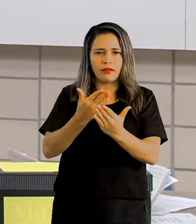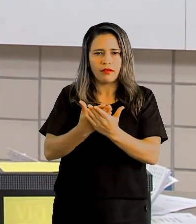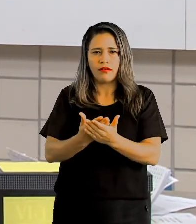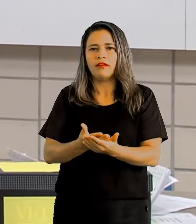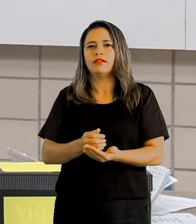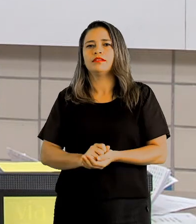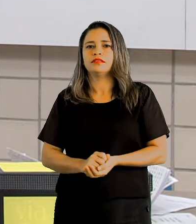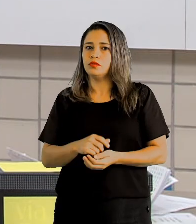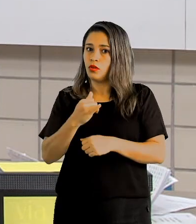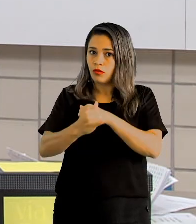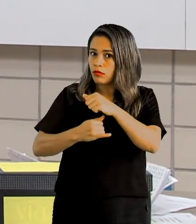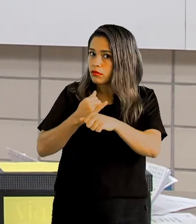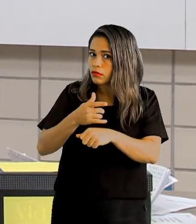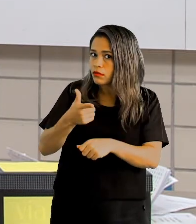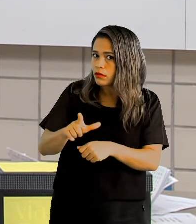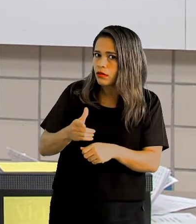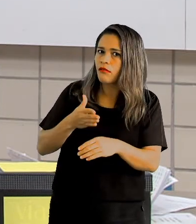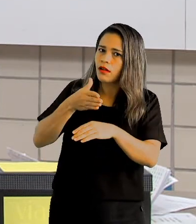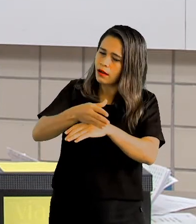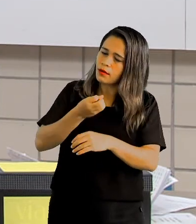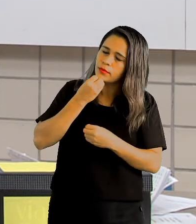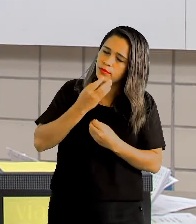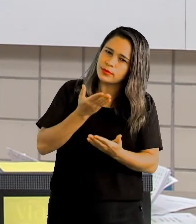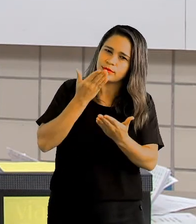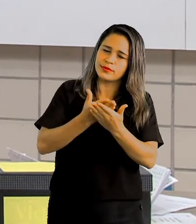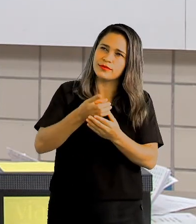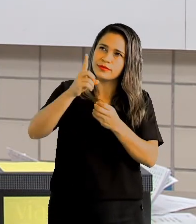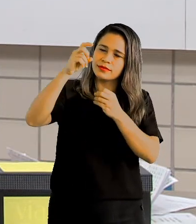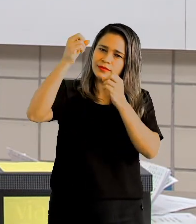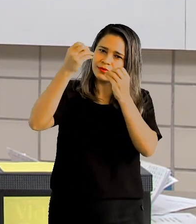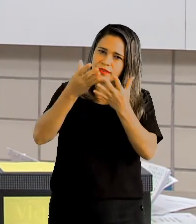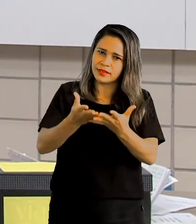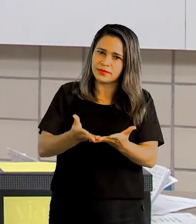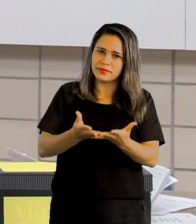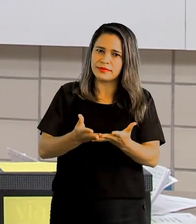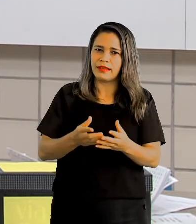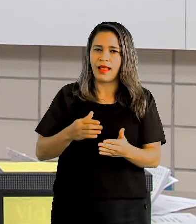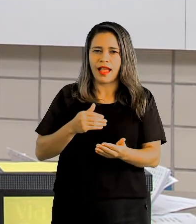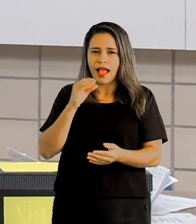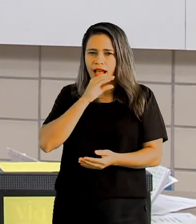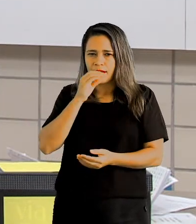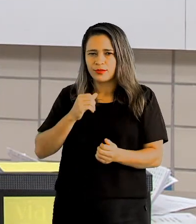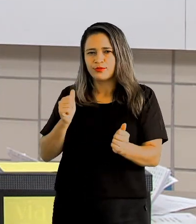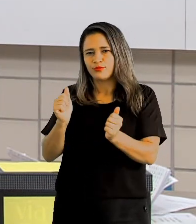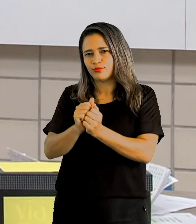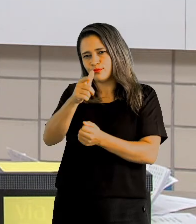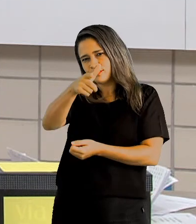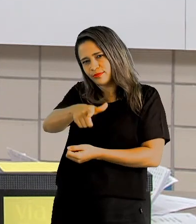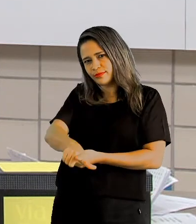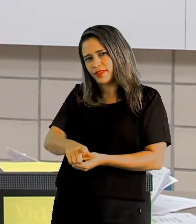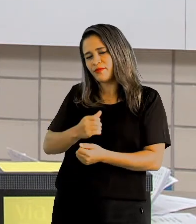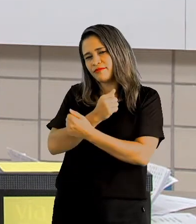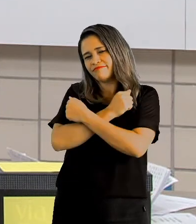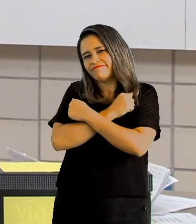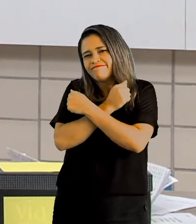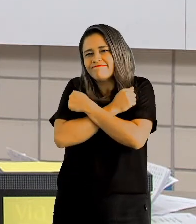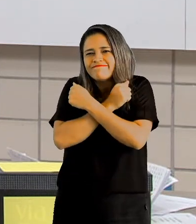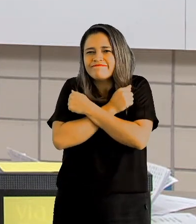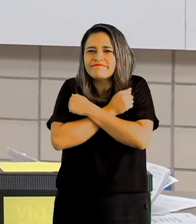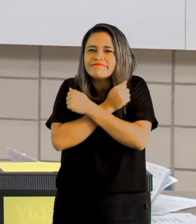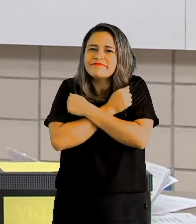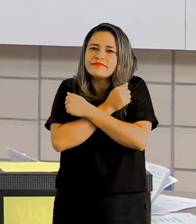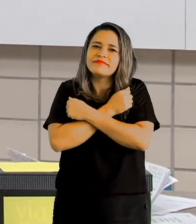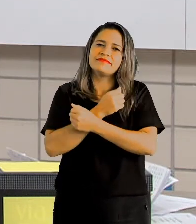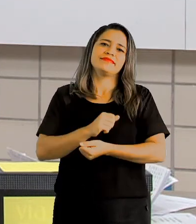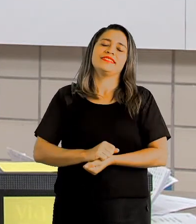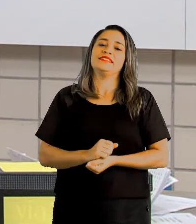acesso à internet. Bons estudos, fique com Deus, logo, logo estaremos de volta. Um abraço, virtual, é